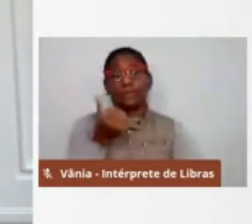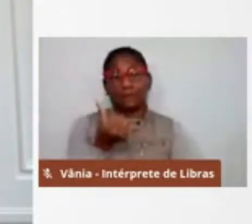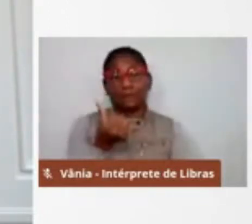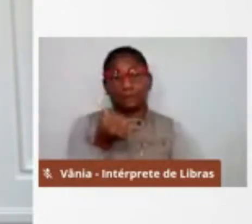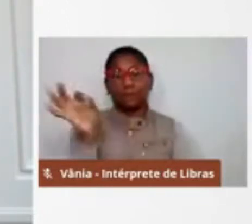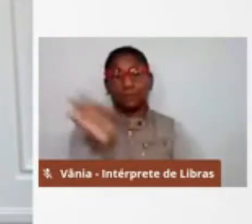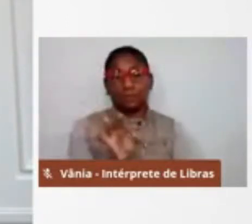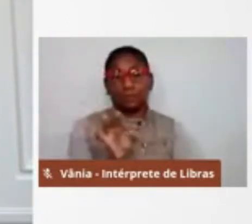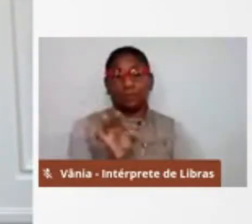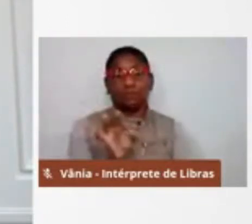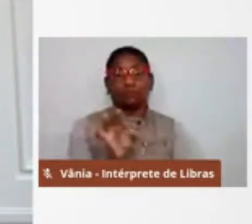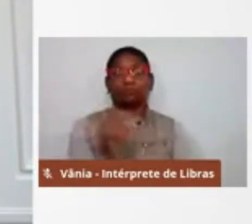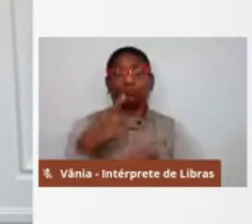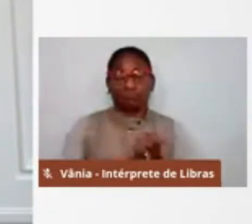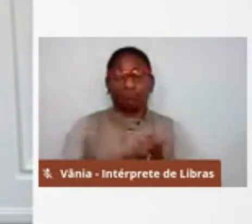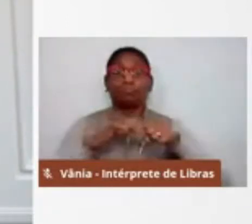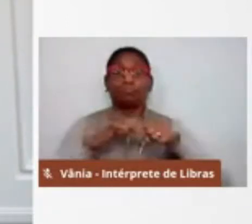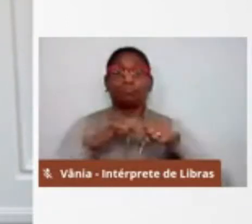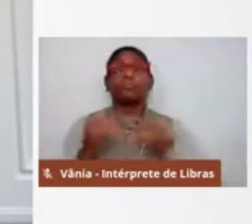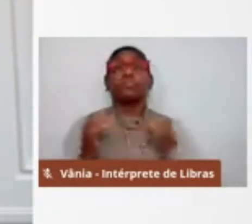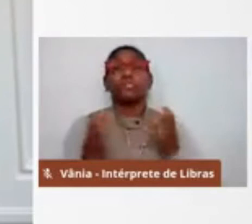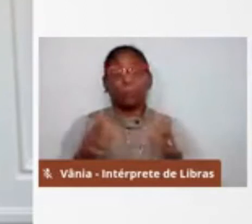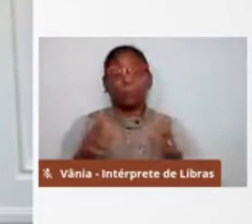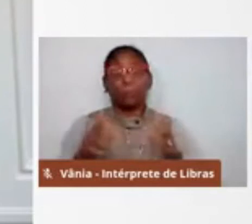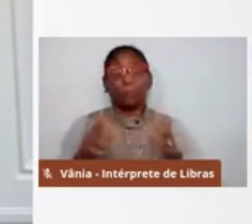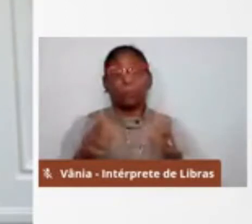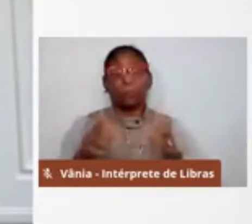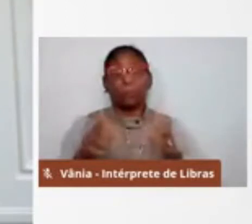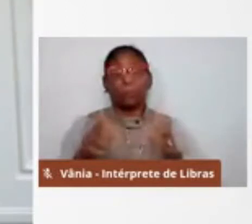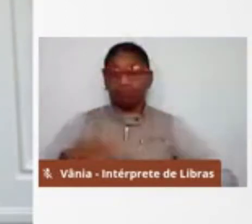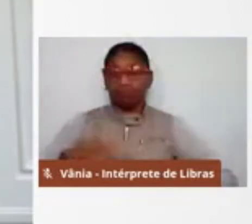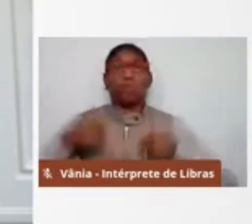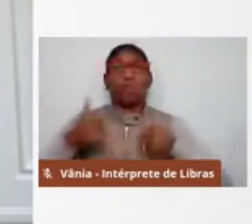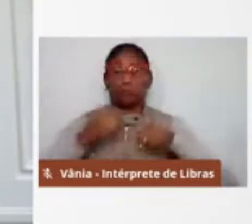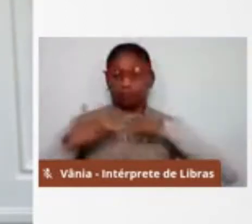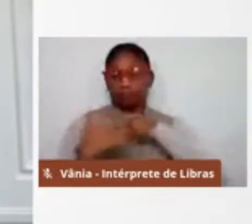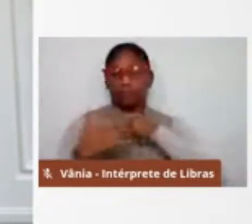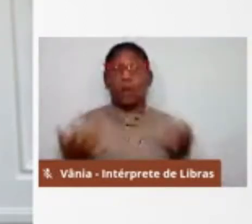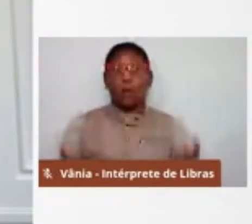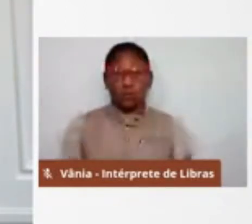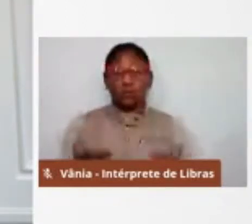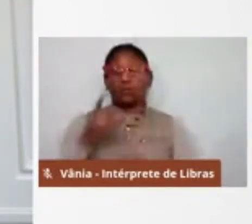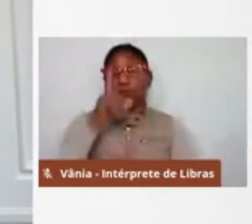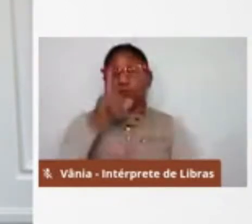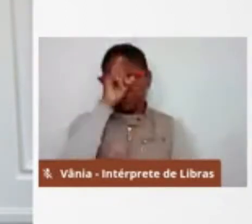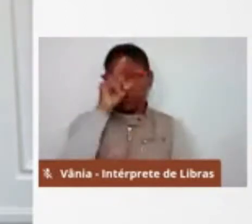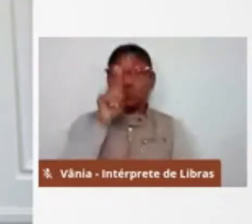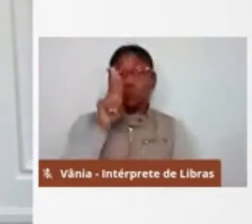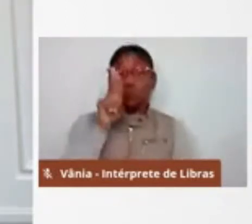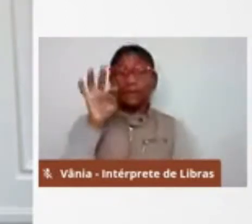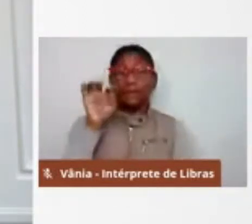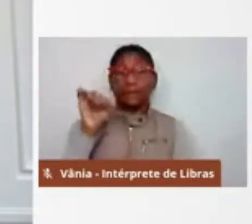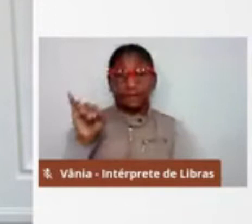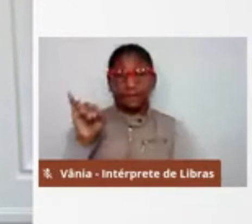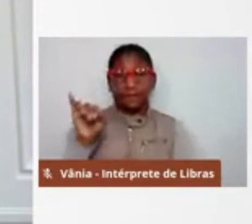86% dos casos confirmados já se recuperaram. E, nesse momento, a taxa de ocupação das nossas UTIs é